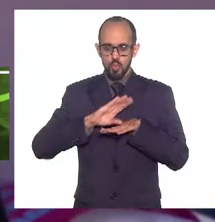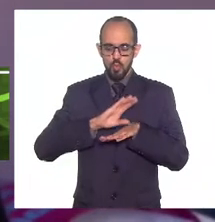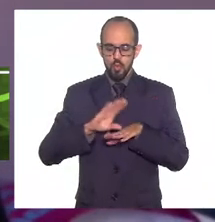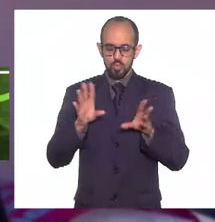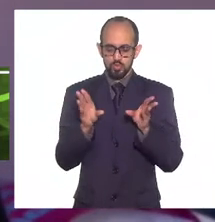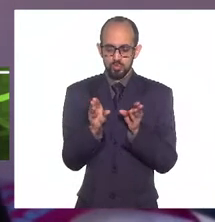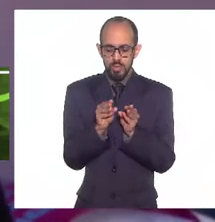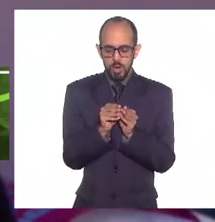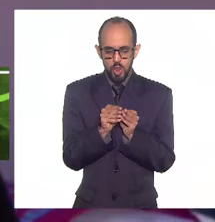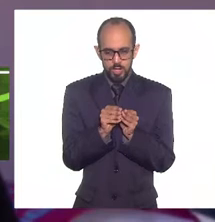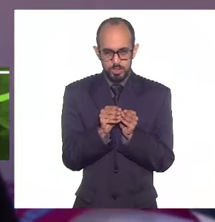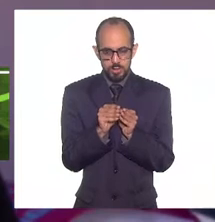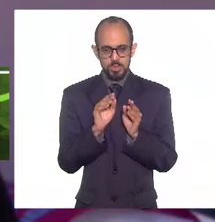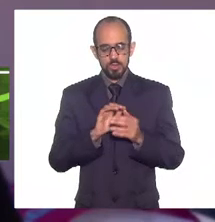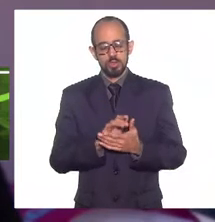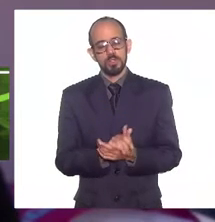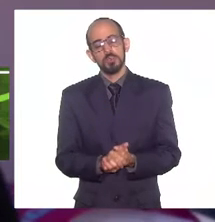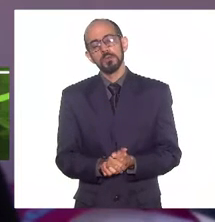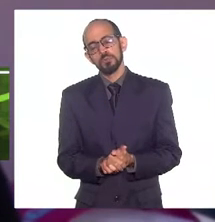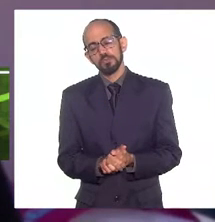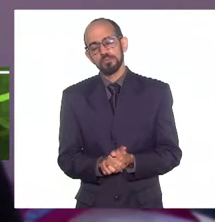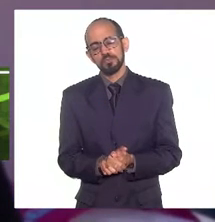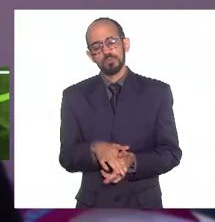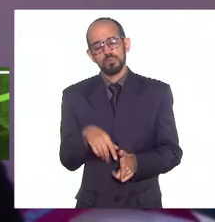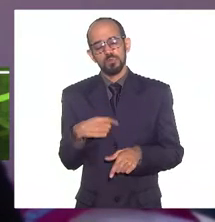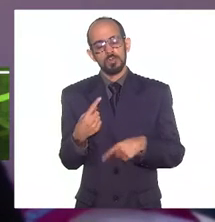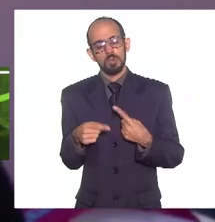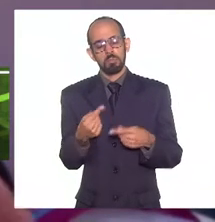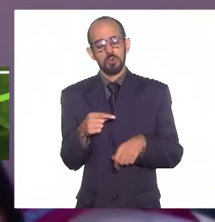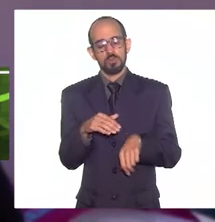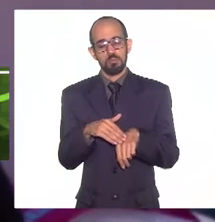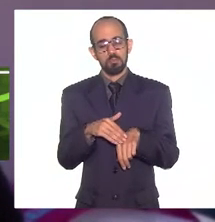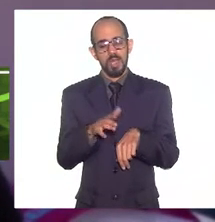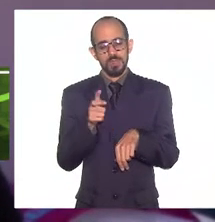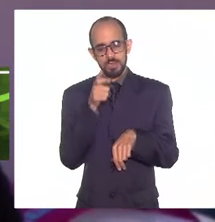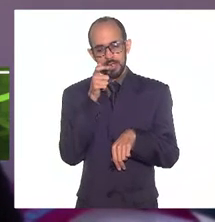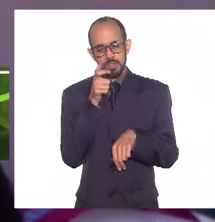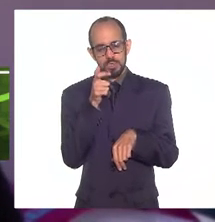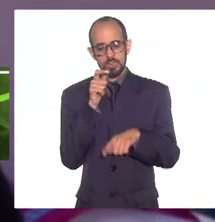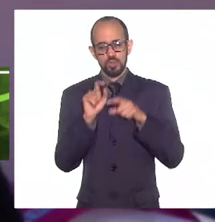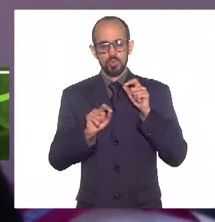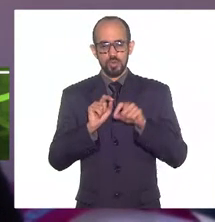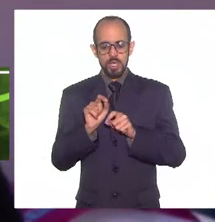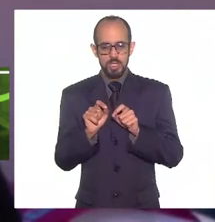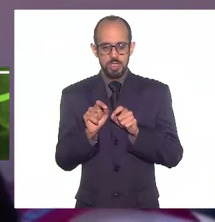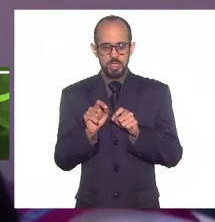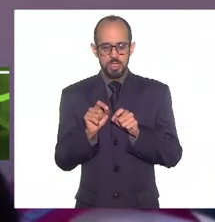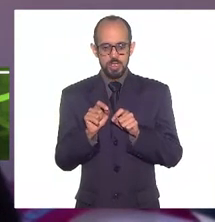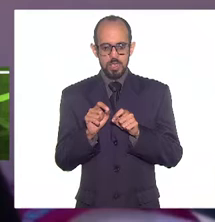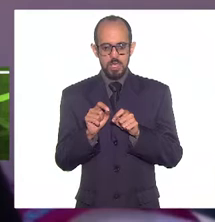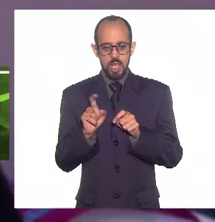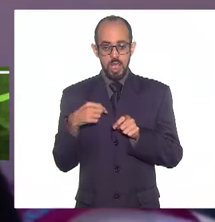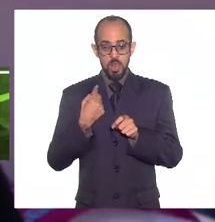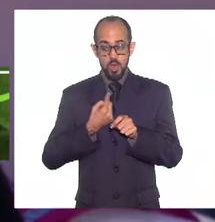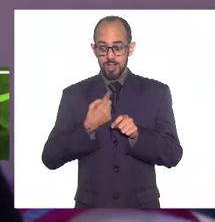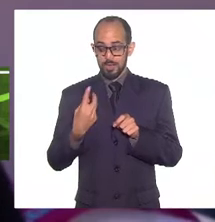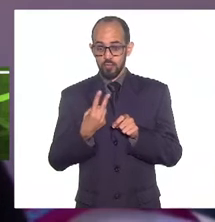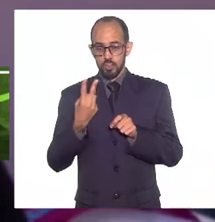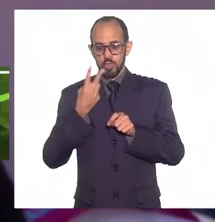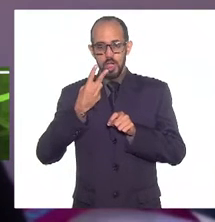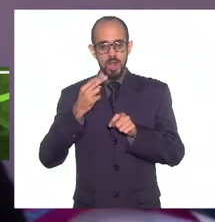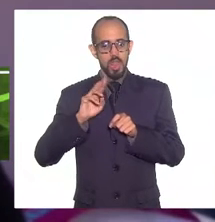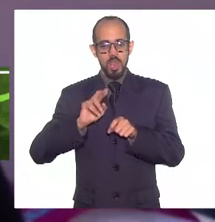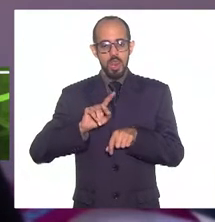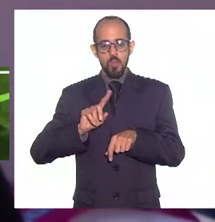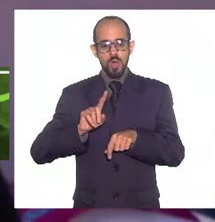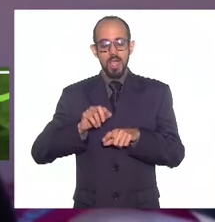aí o que foi mais interessante é que a nossa grande vitória não foi na